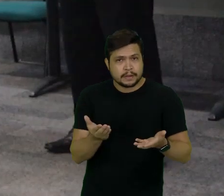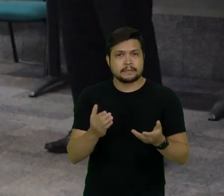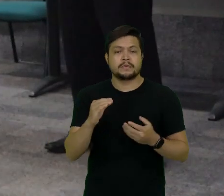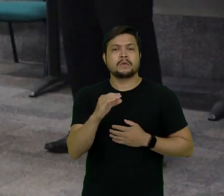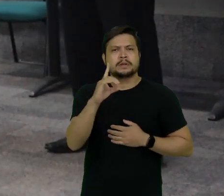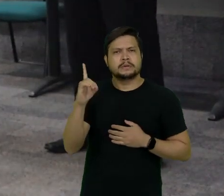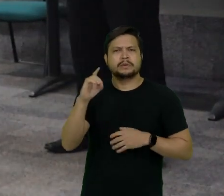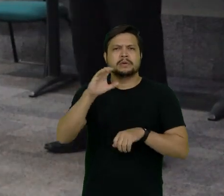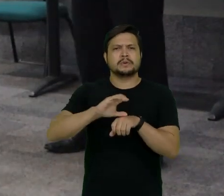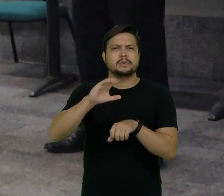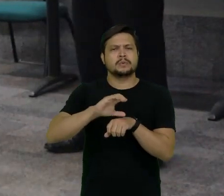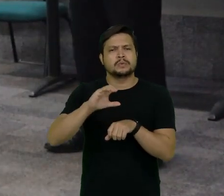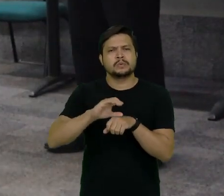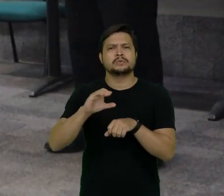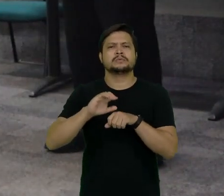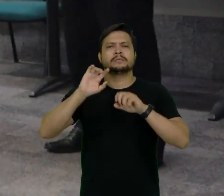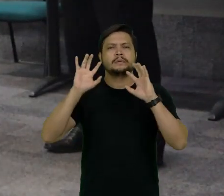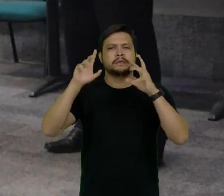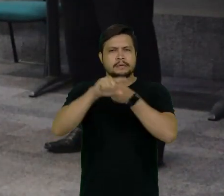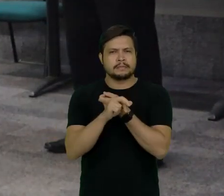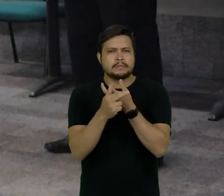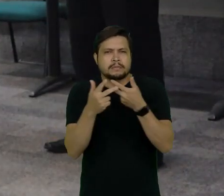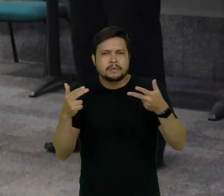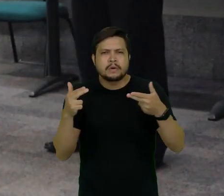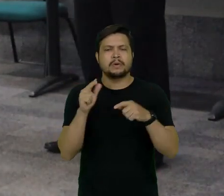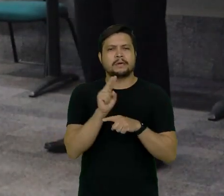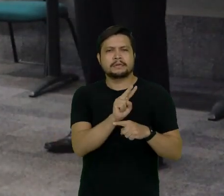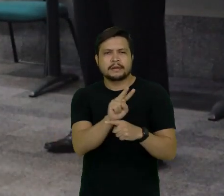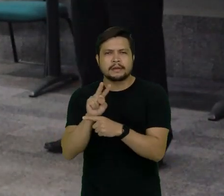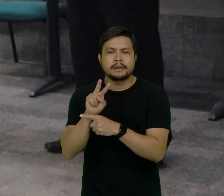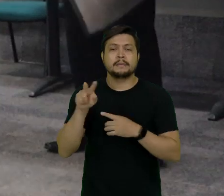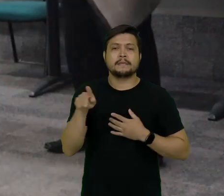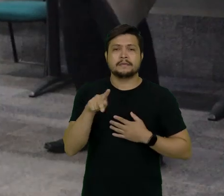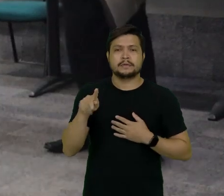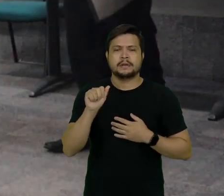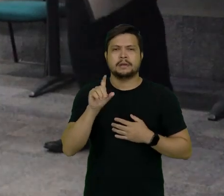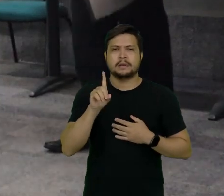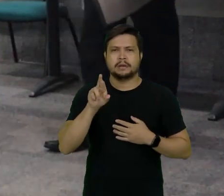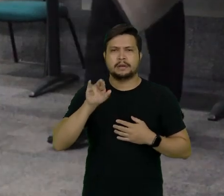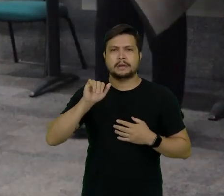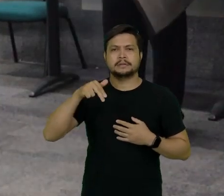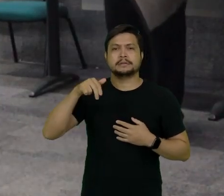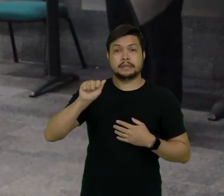Convidamos a coordenadora do curso de Zootecnia, professora doutora Adriana Dantas Palmieri Borja.